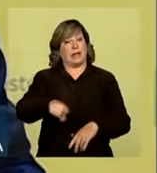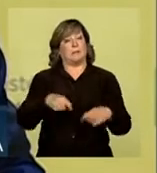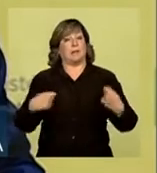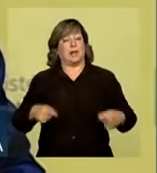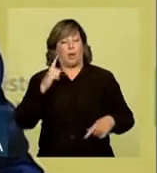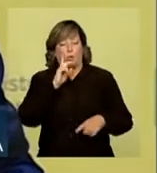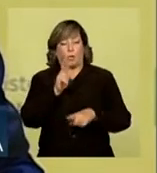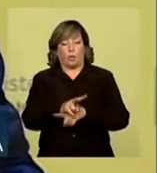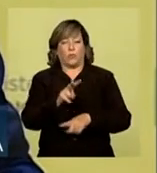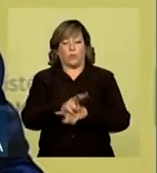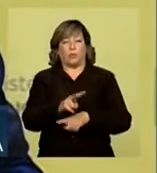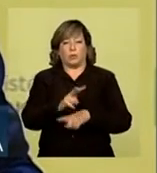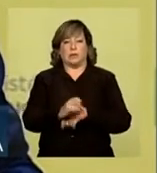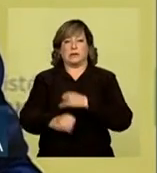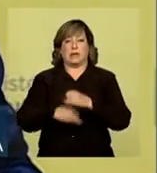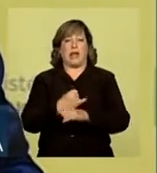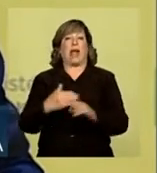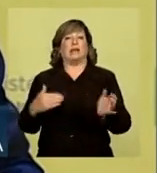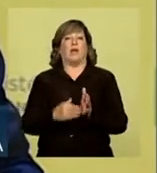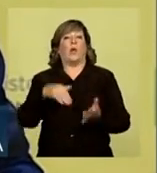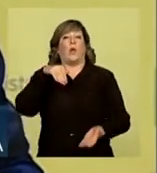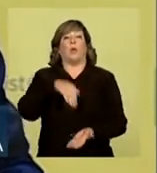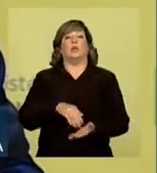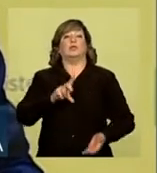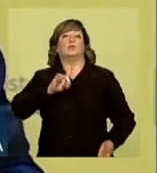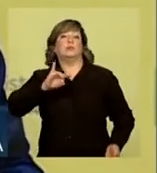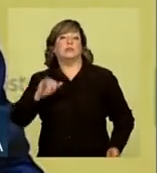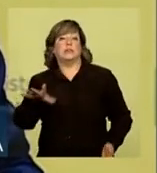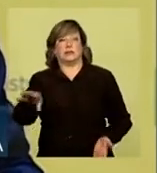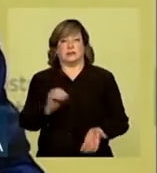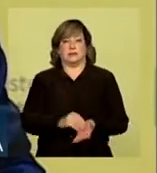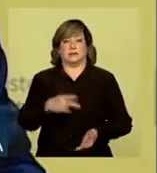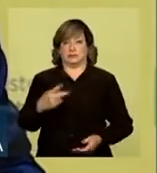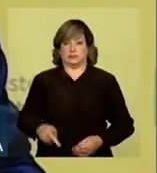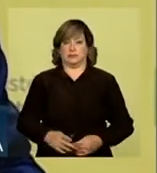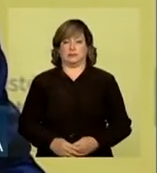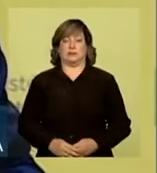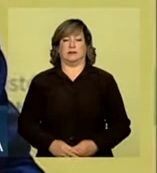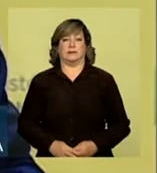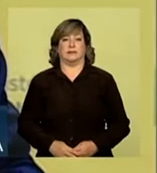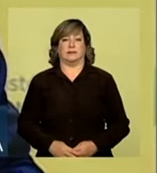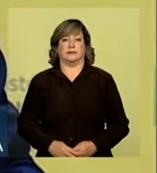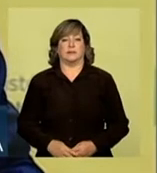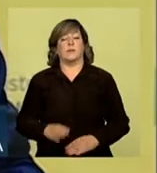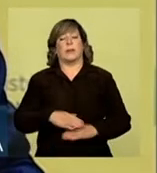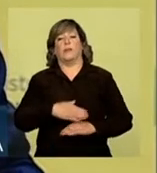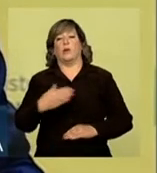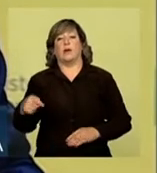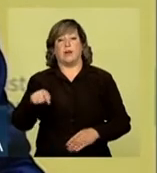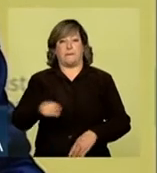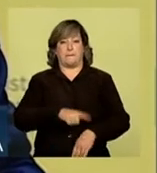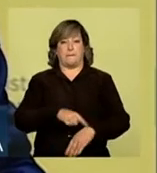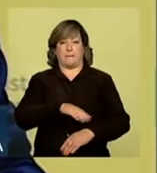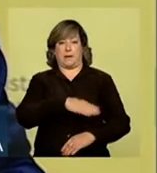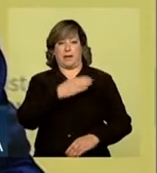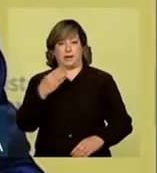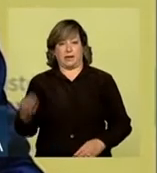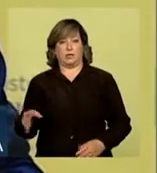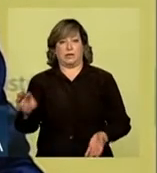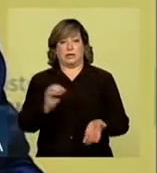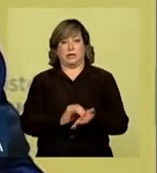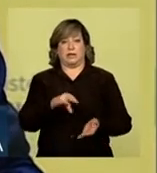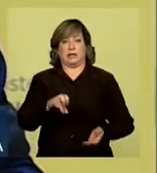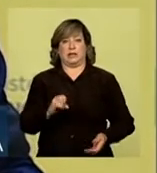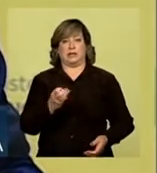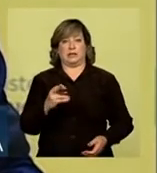continuar acompanhando até o último dia da inscrição E durante o período de inscrição os estudantes